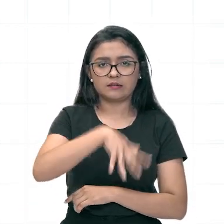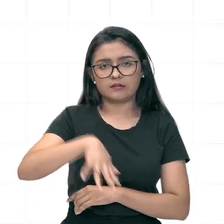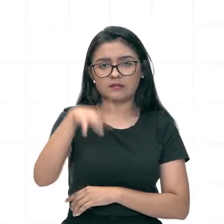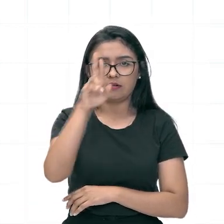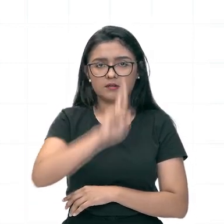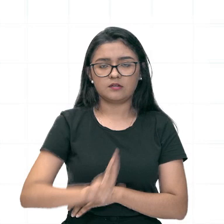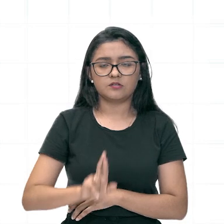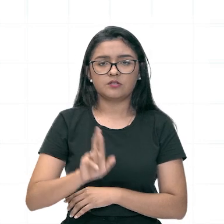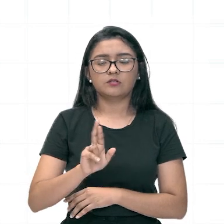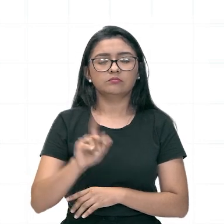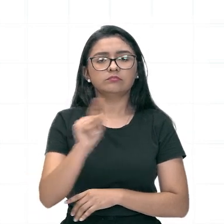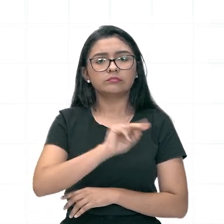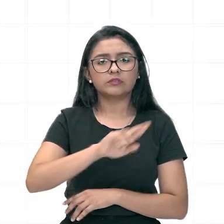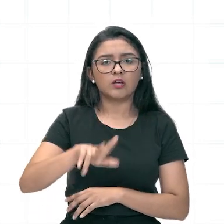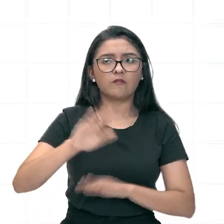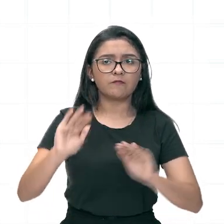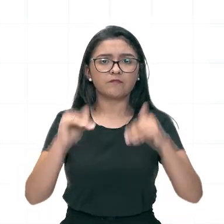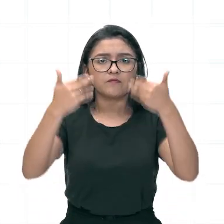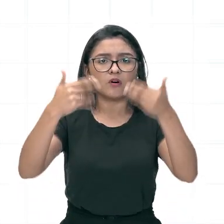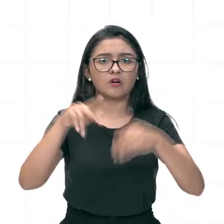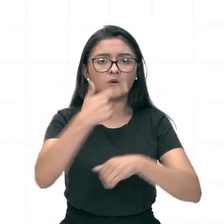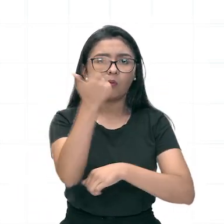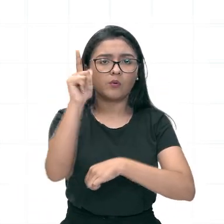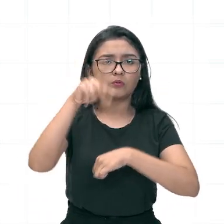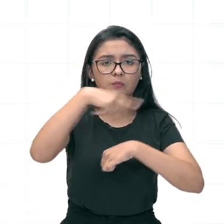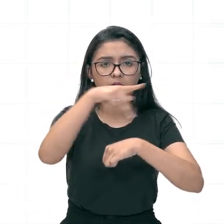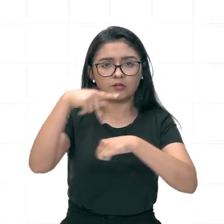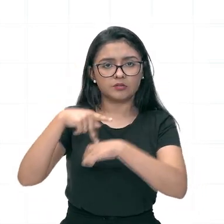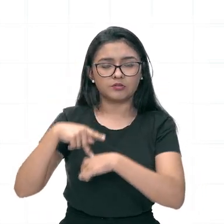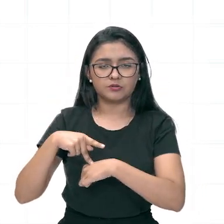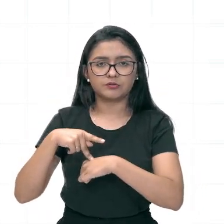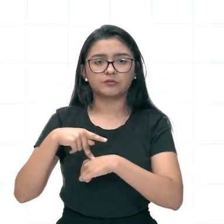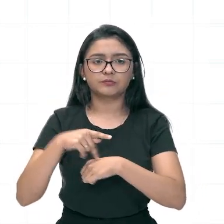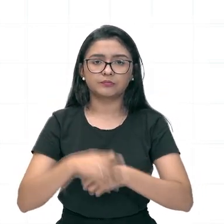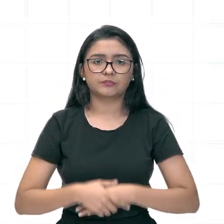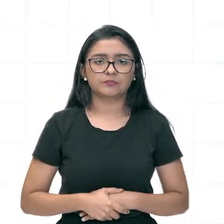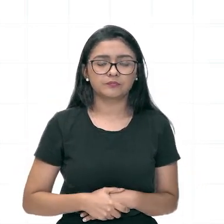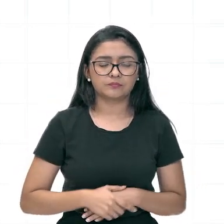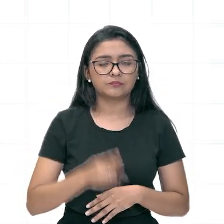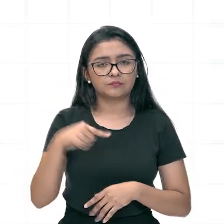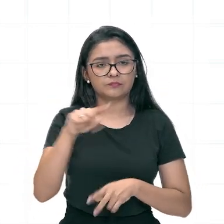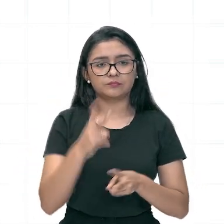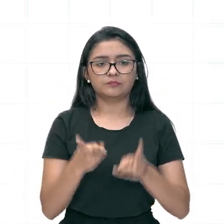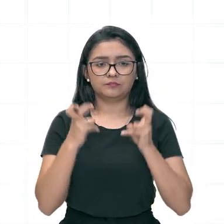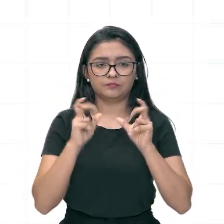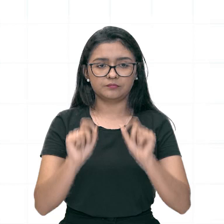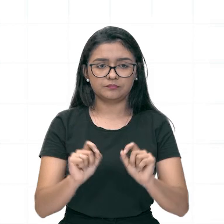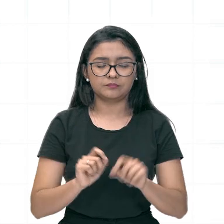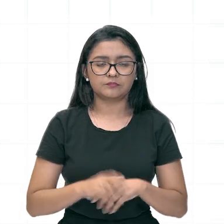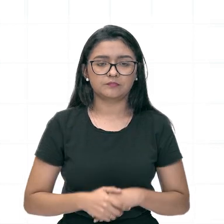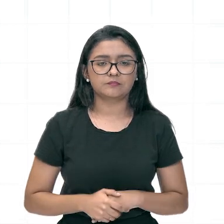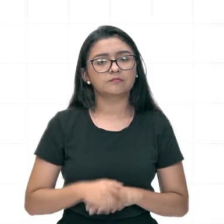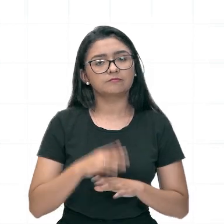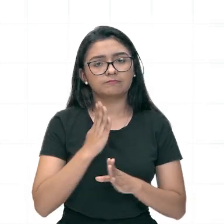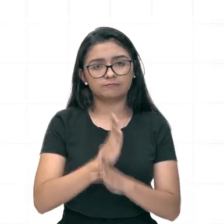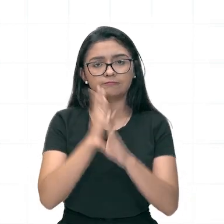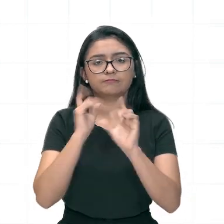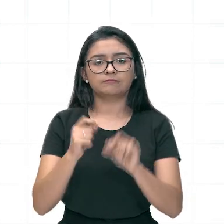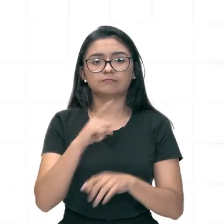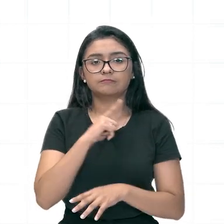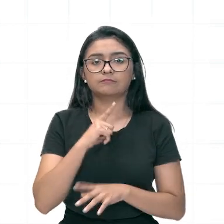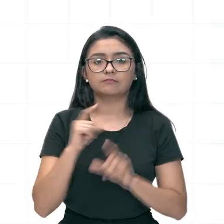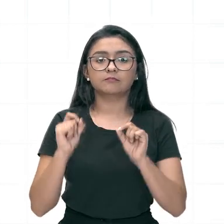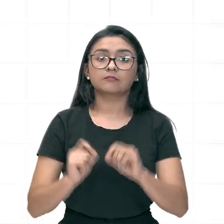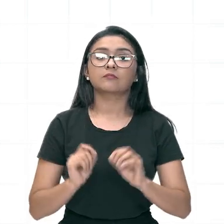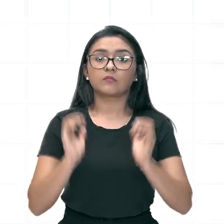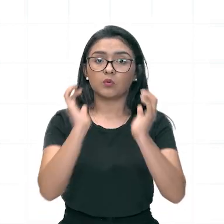em regiões da Nova Zelândia, por exemplo, né? E são répteis mais primitivos, como a gente pode observar. Então a gente identifica aí que